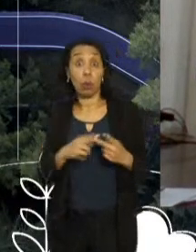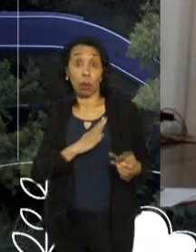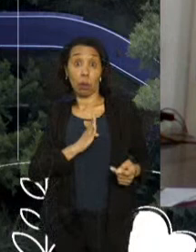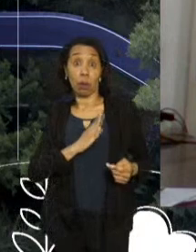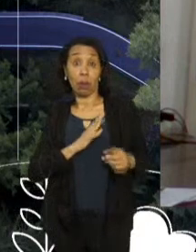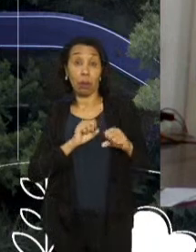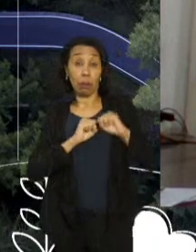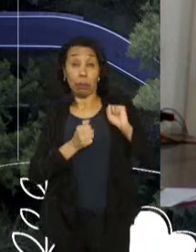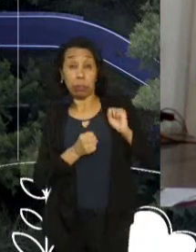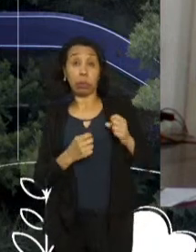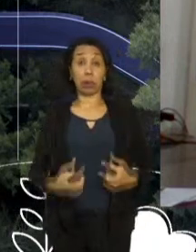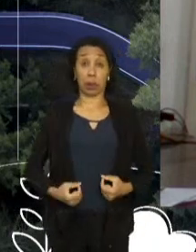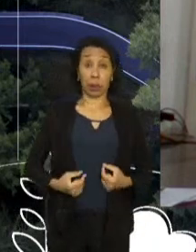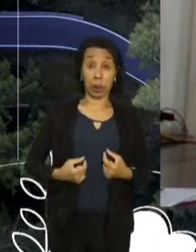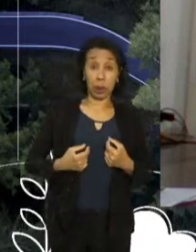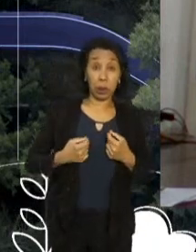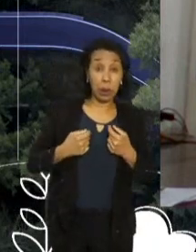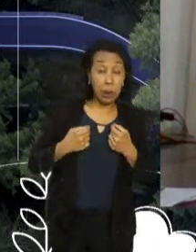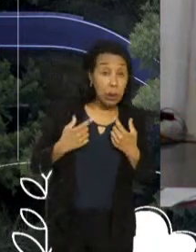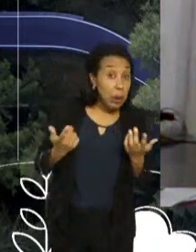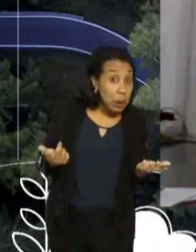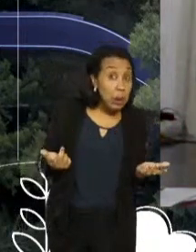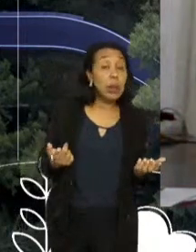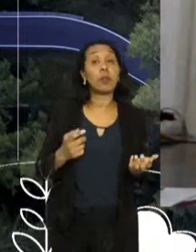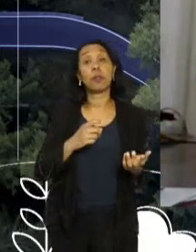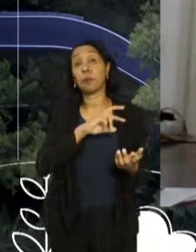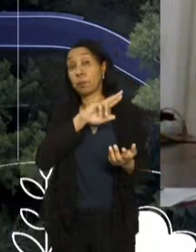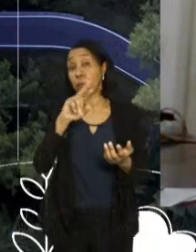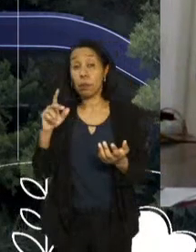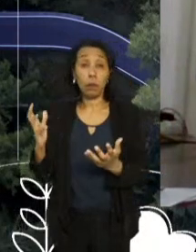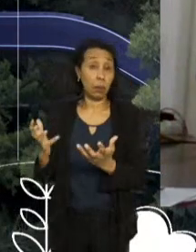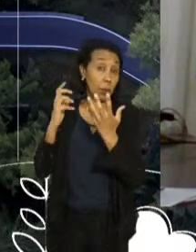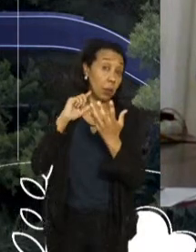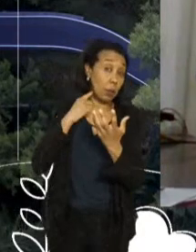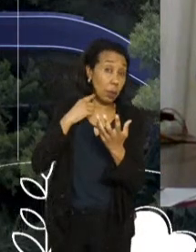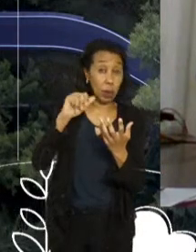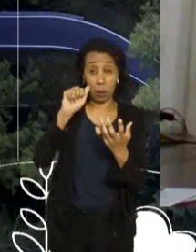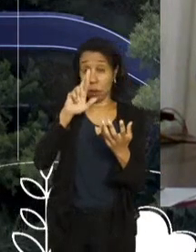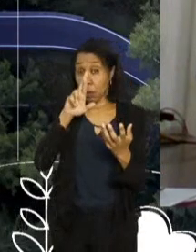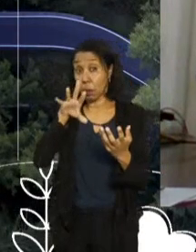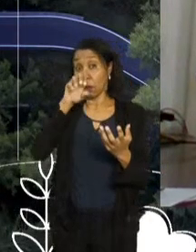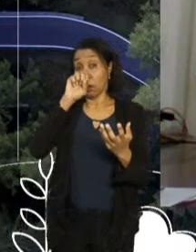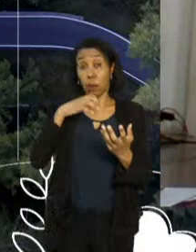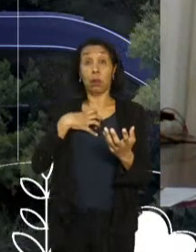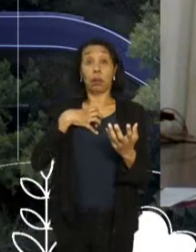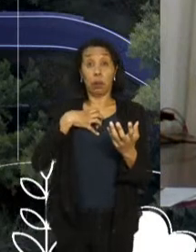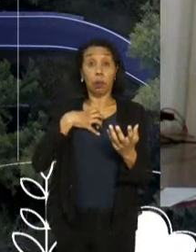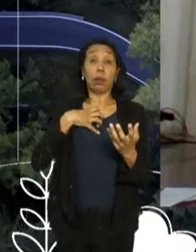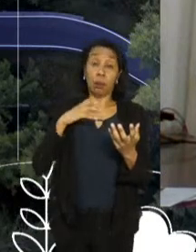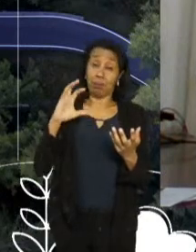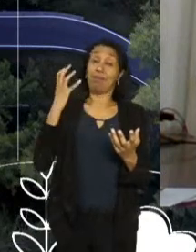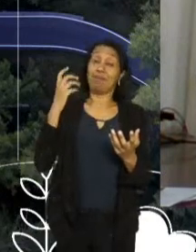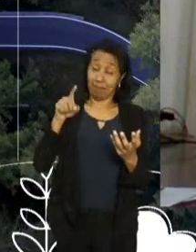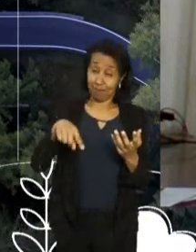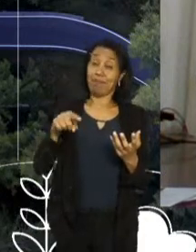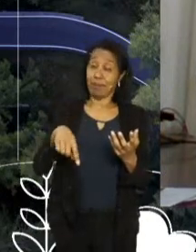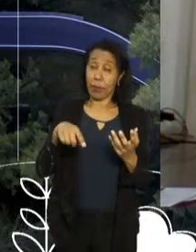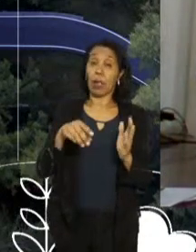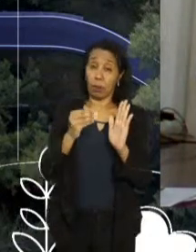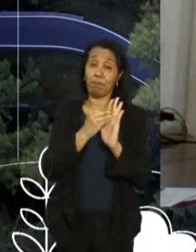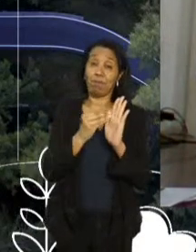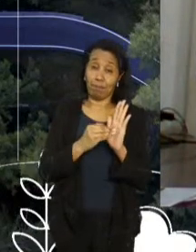de câncer, de baixo peso a nascer, a poluição do ar entra como um dos agentes já com certeza dentro